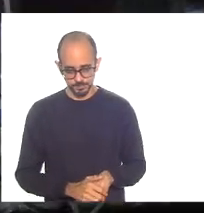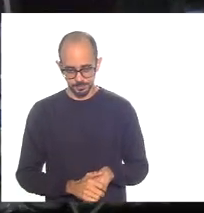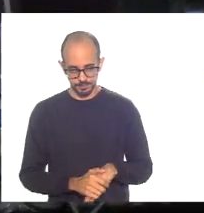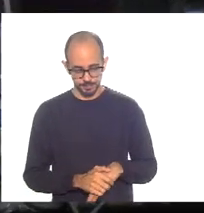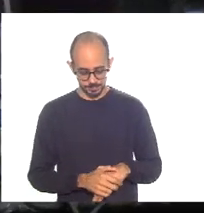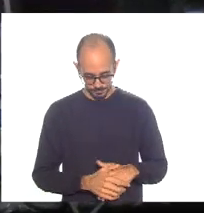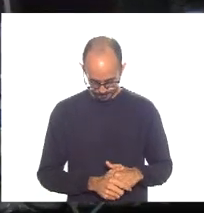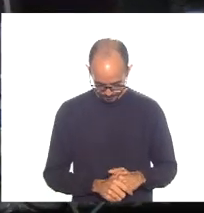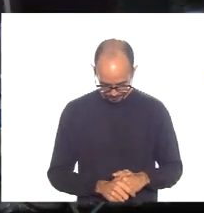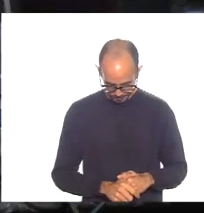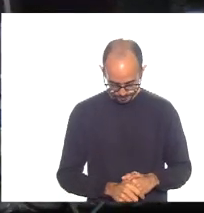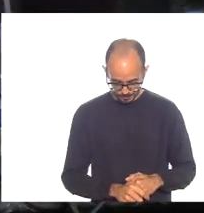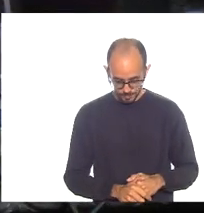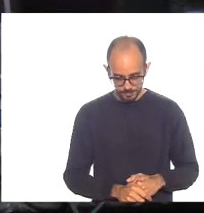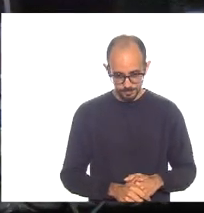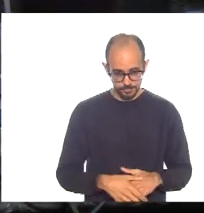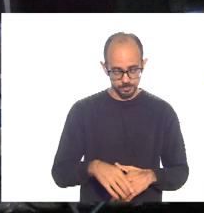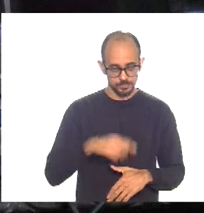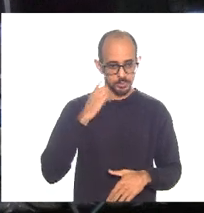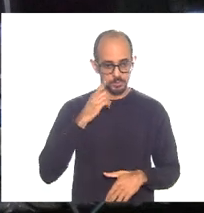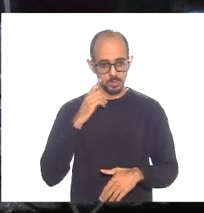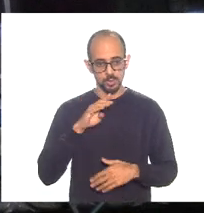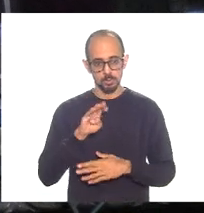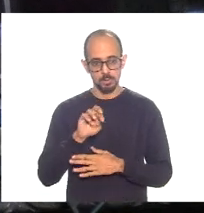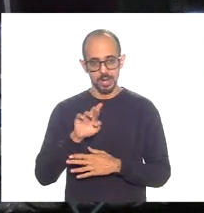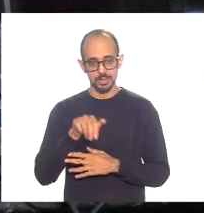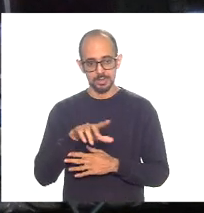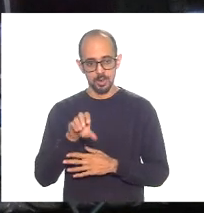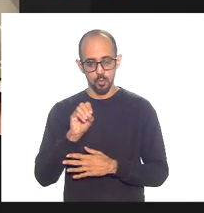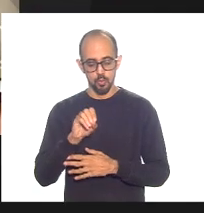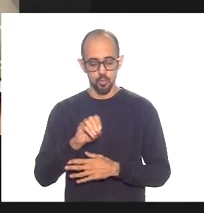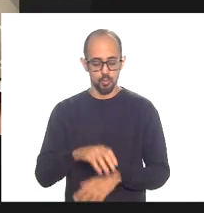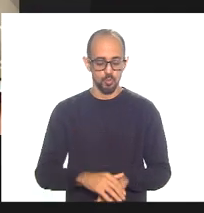Obrigada. Deputado Brazão.